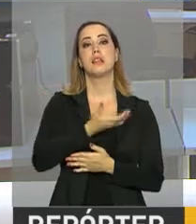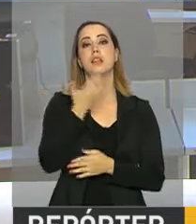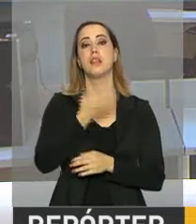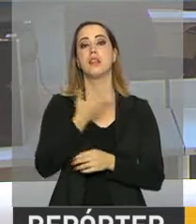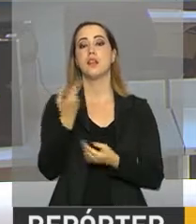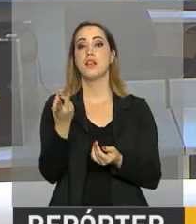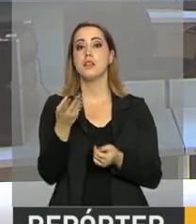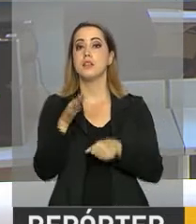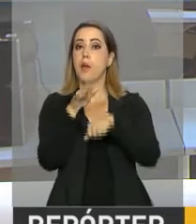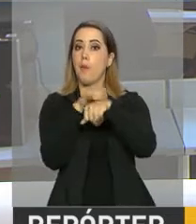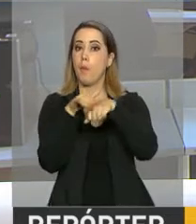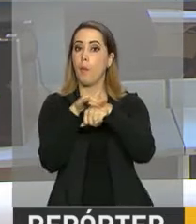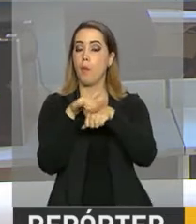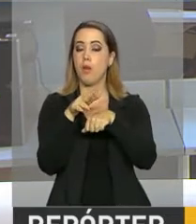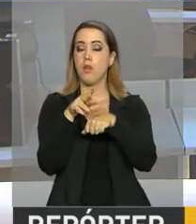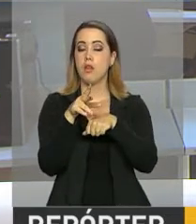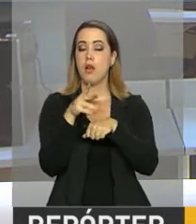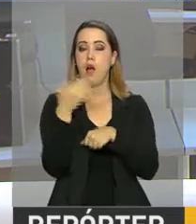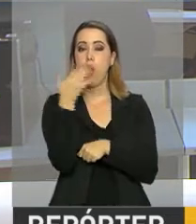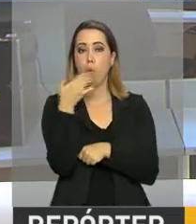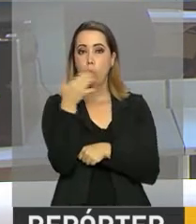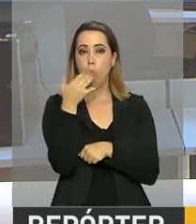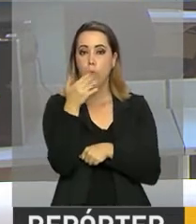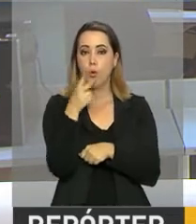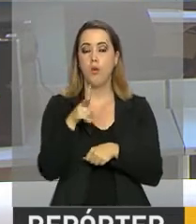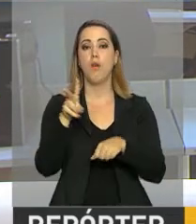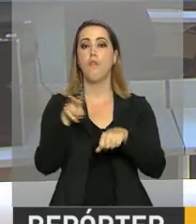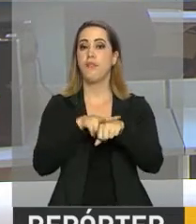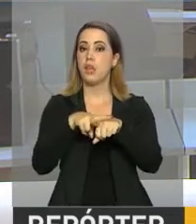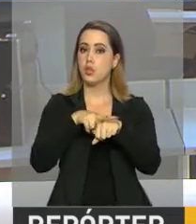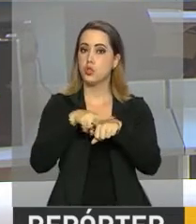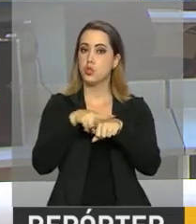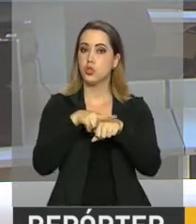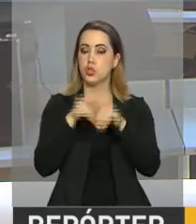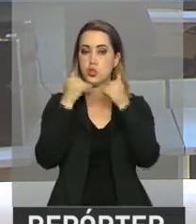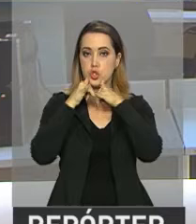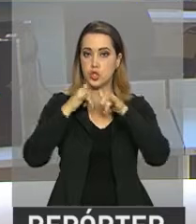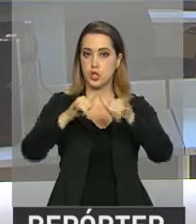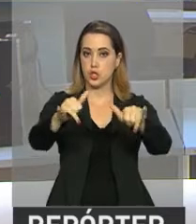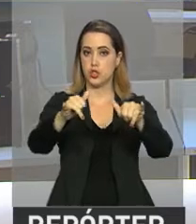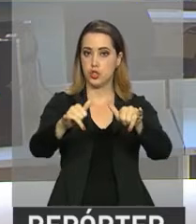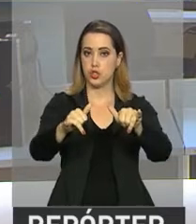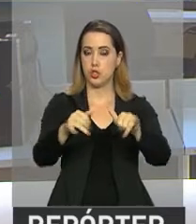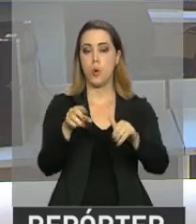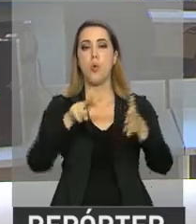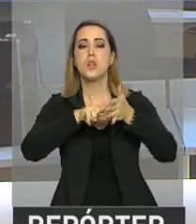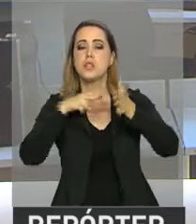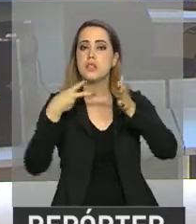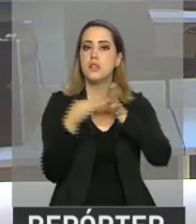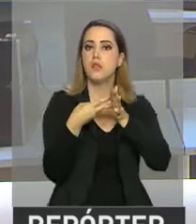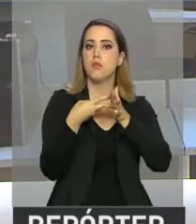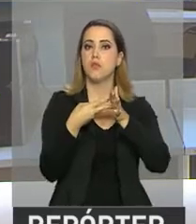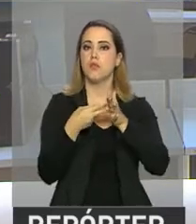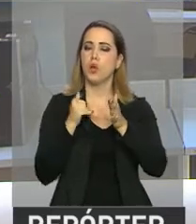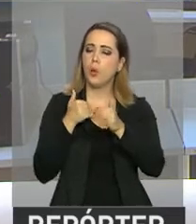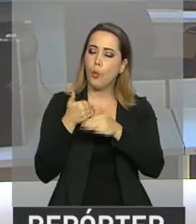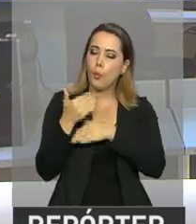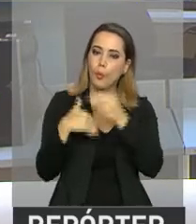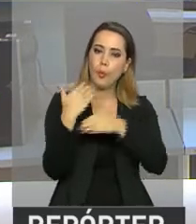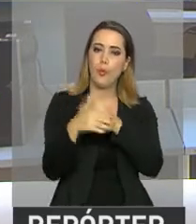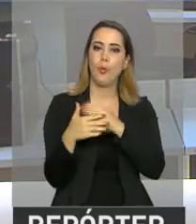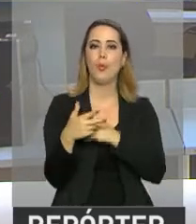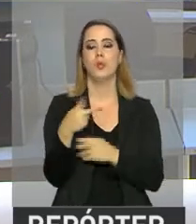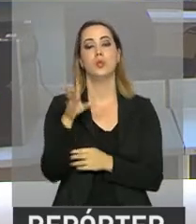volta a ser verde ou seja não terá custo adicional para os consumidores criado em 2015 pela agência nacional de energia